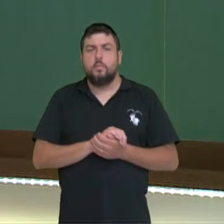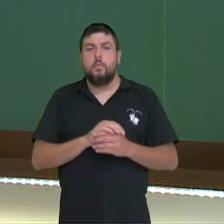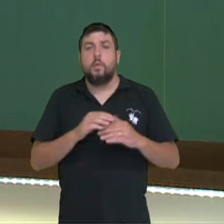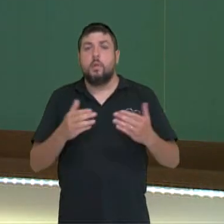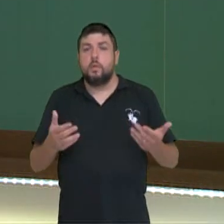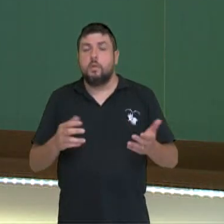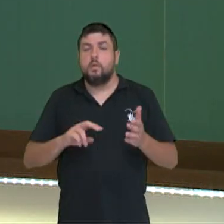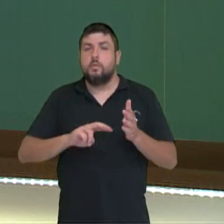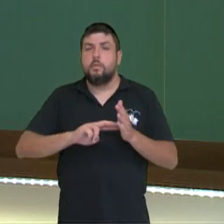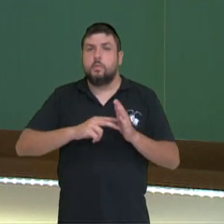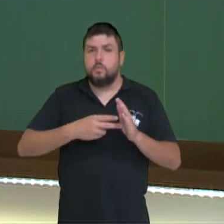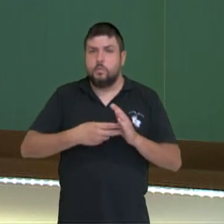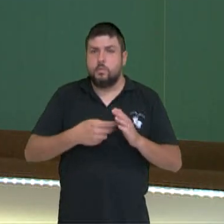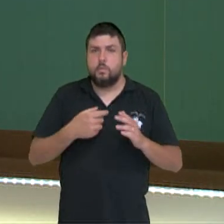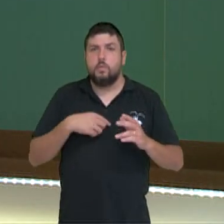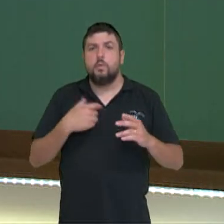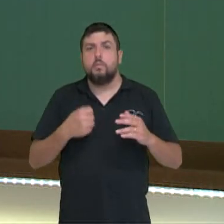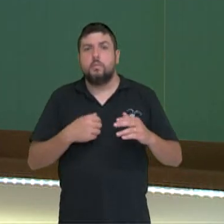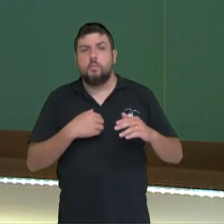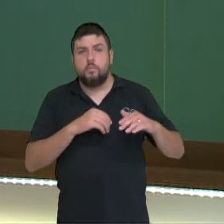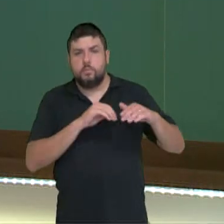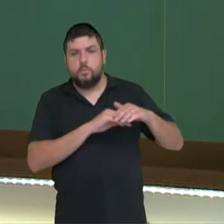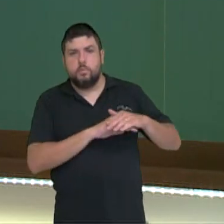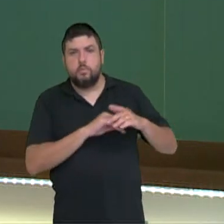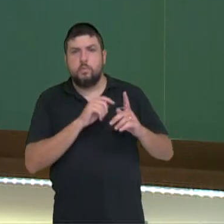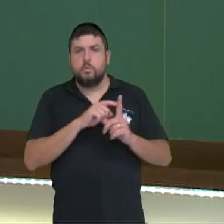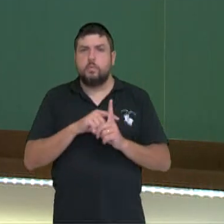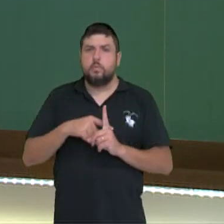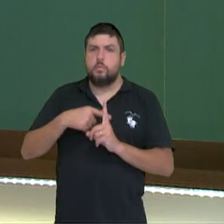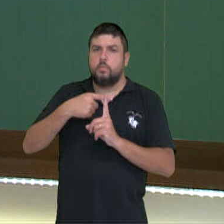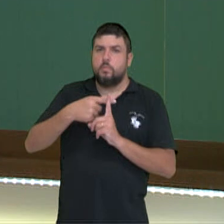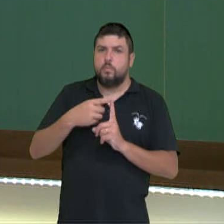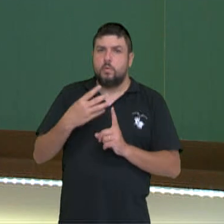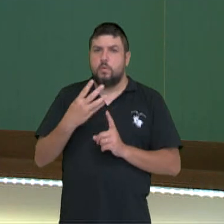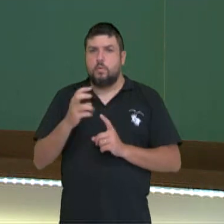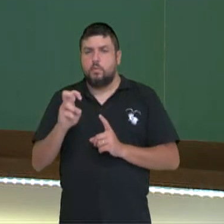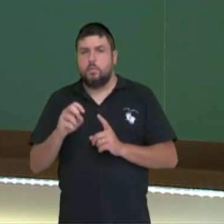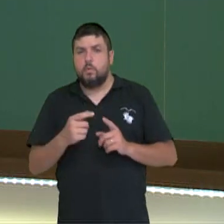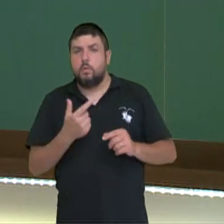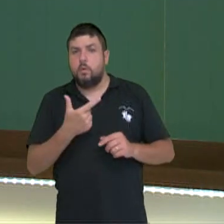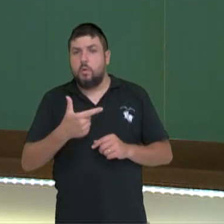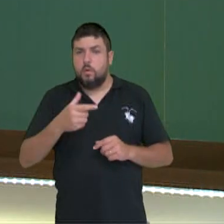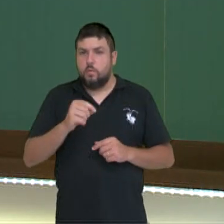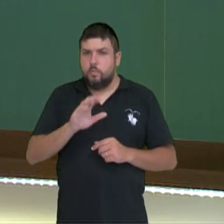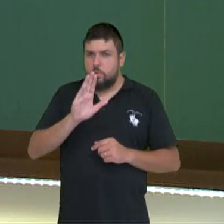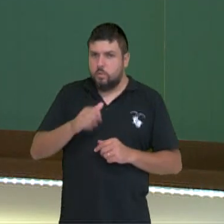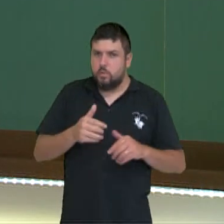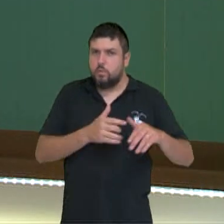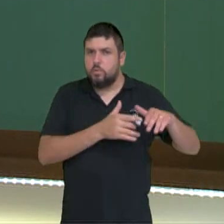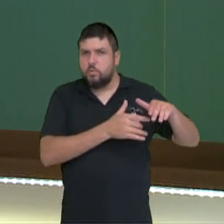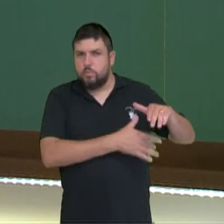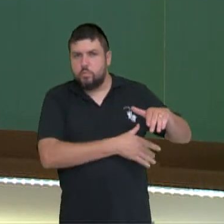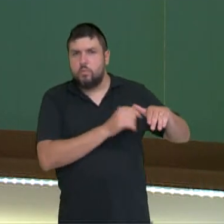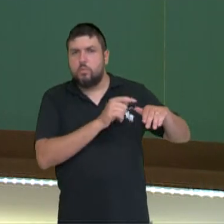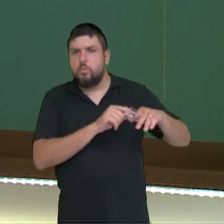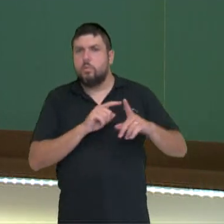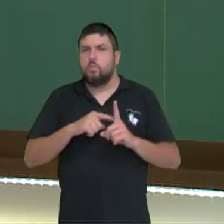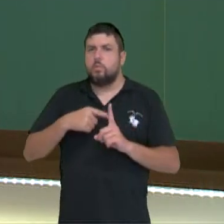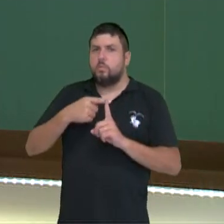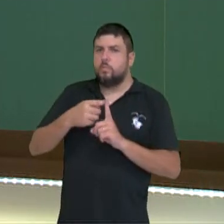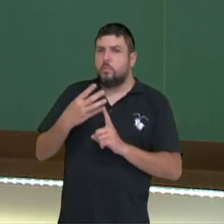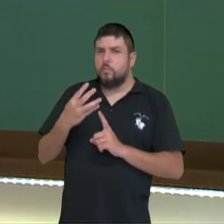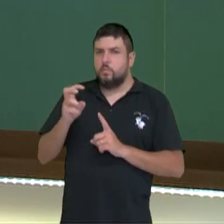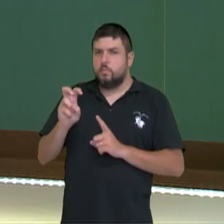que ela precisa poupar mais 45 todos os meses. Fora o 20 que já sobra, ela tem que poupar mais 45.